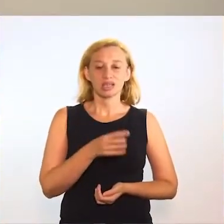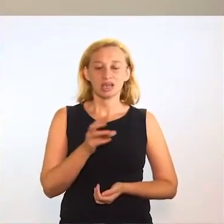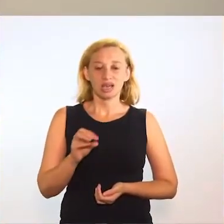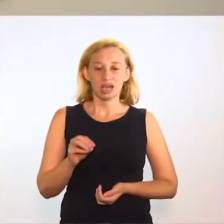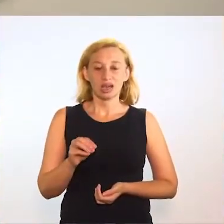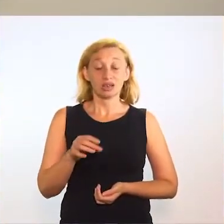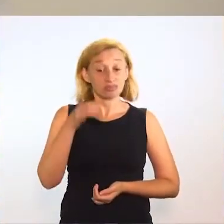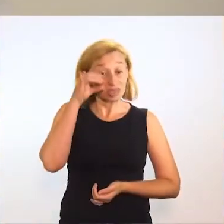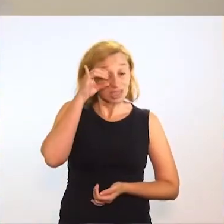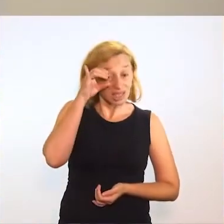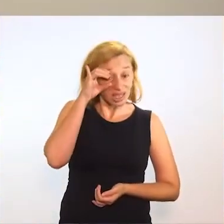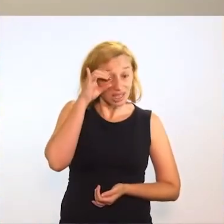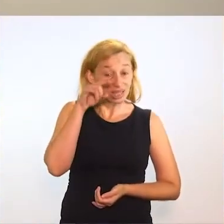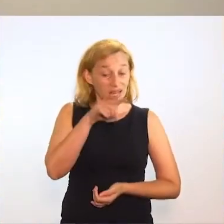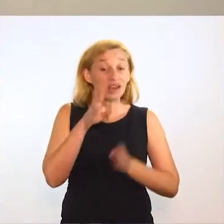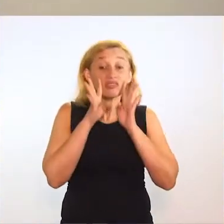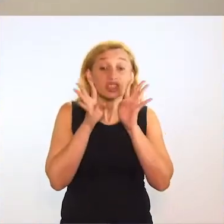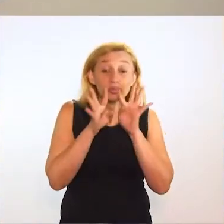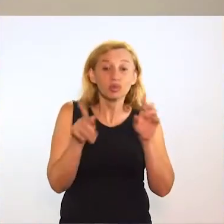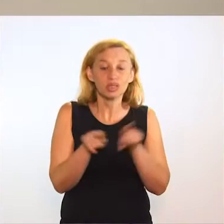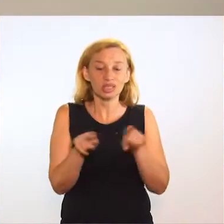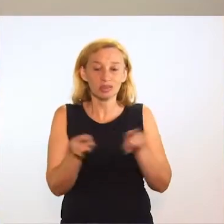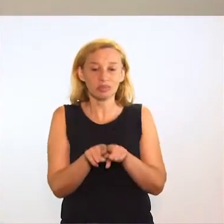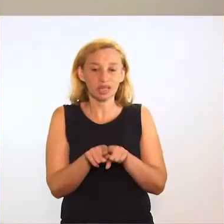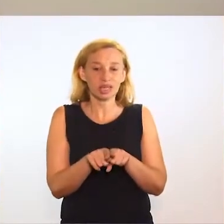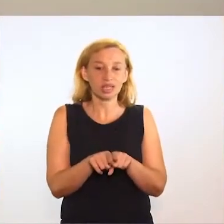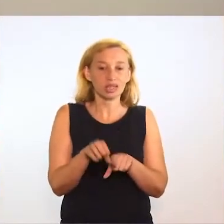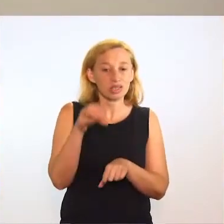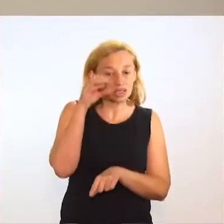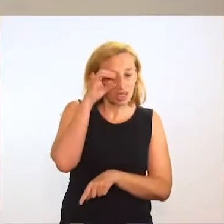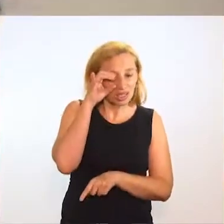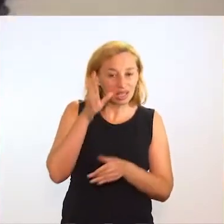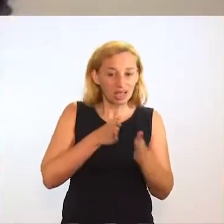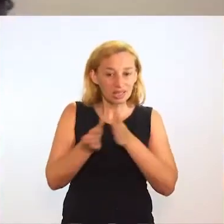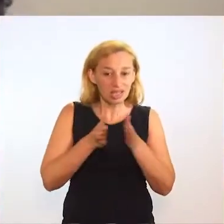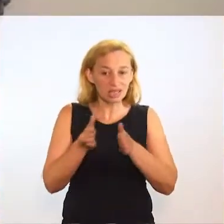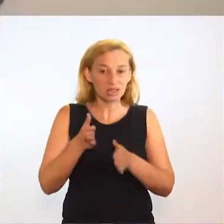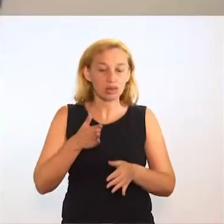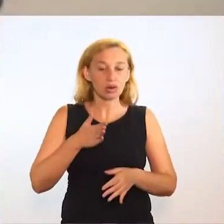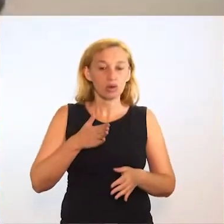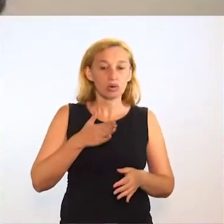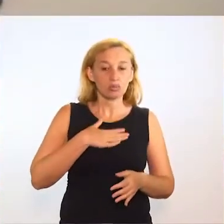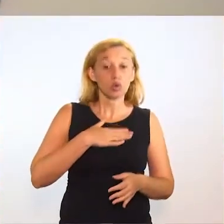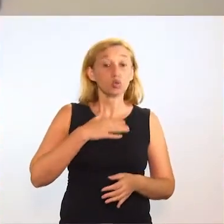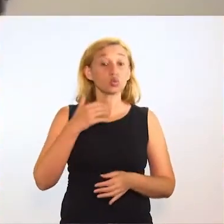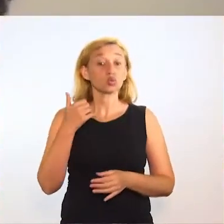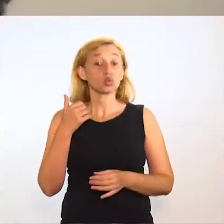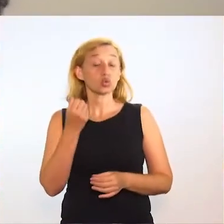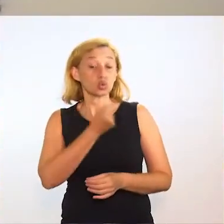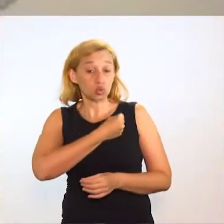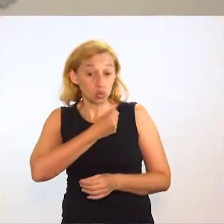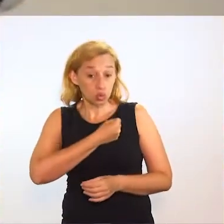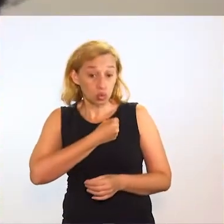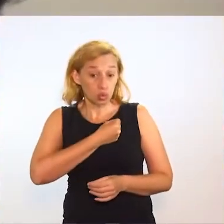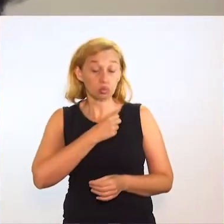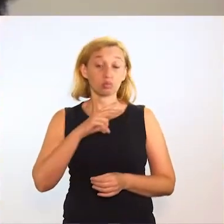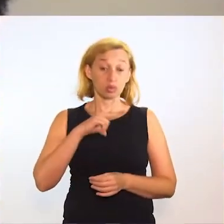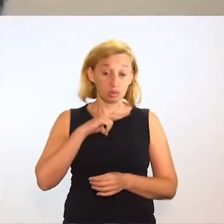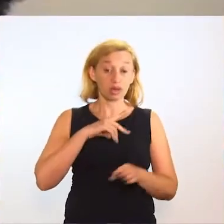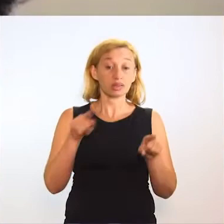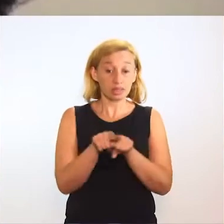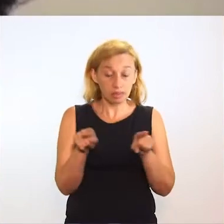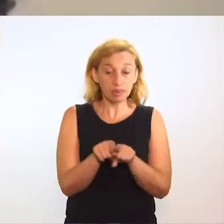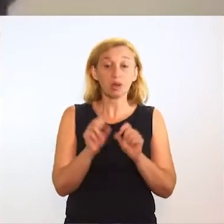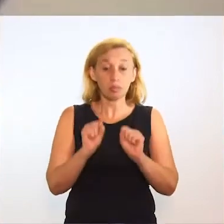como @badudesign no Instagram, a gente está no Facebook também. E no Instagram ele dá acesso ali, tem o meu contato do meu Instagram